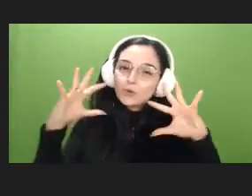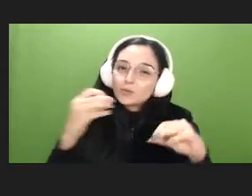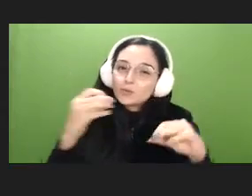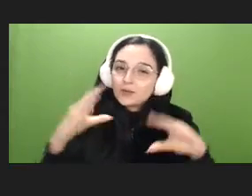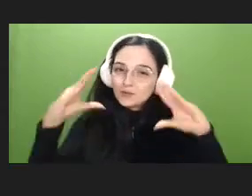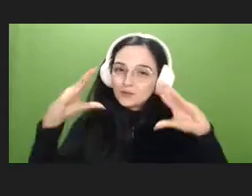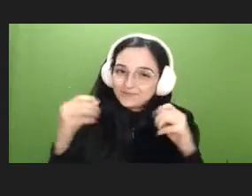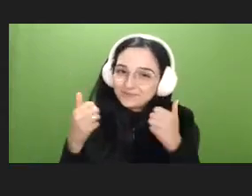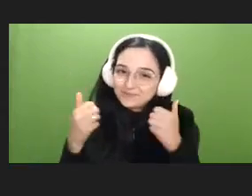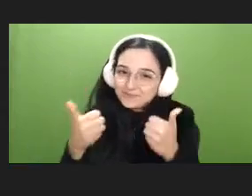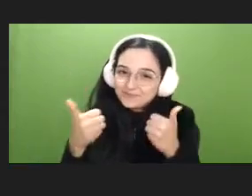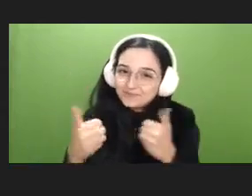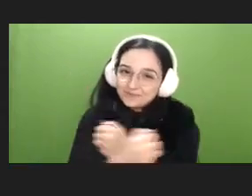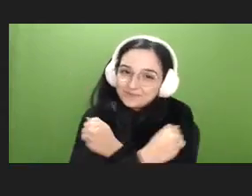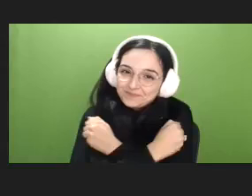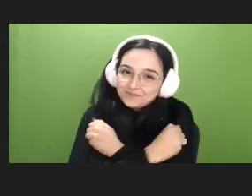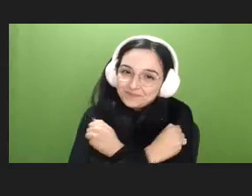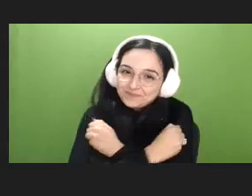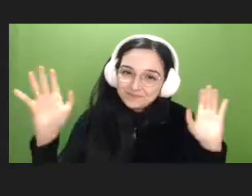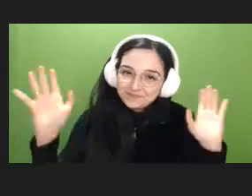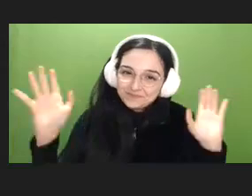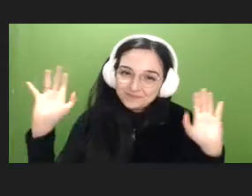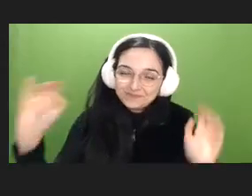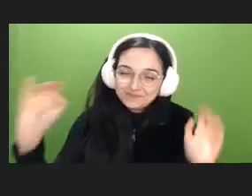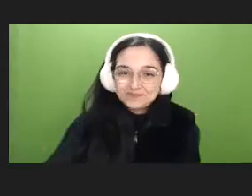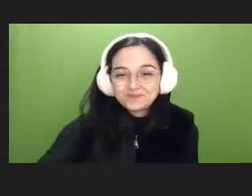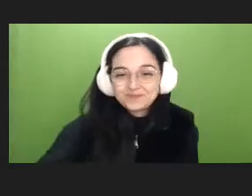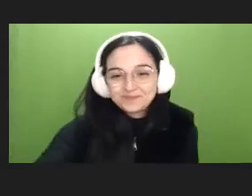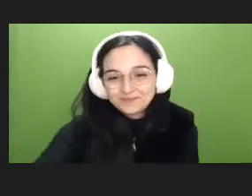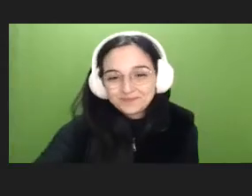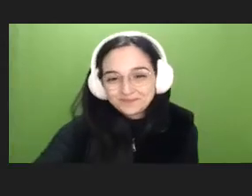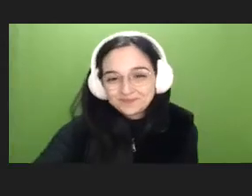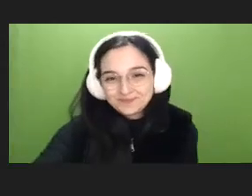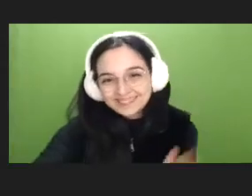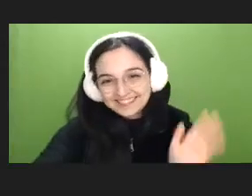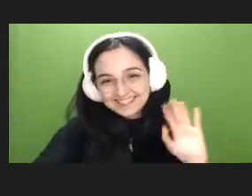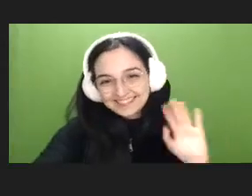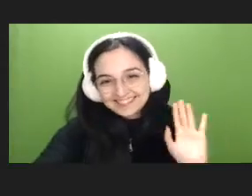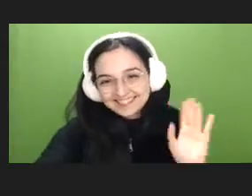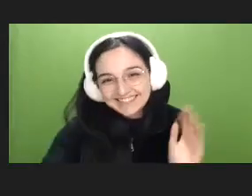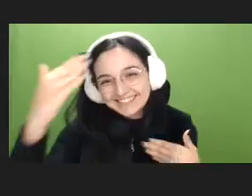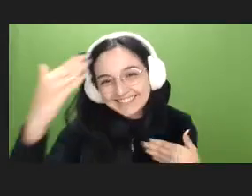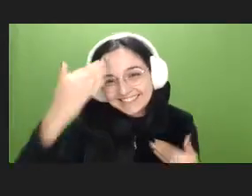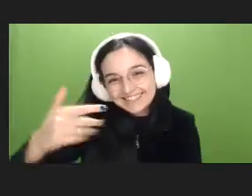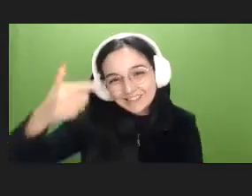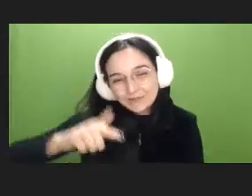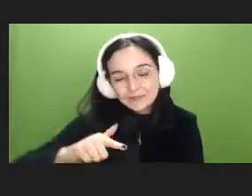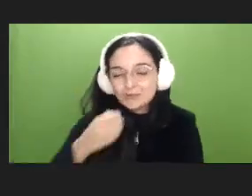Ok? Tchau, tchau. Tchau, boa noite. Obrigado mais uma vez. Tchau, tchau. Tchau.